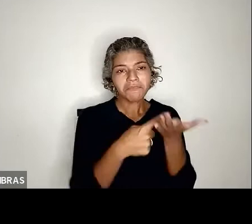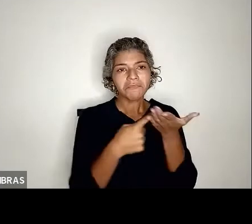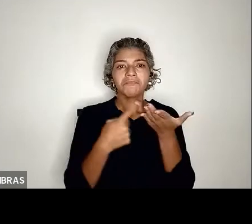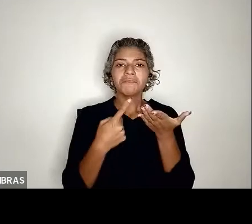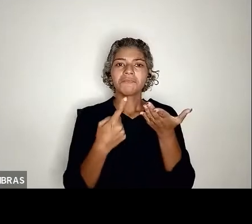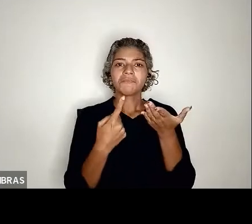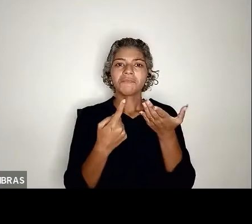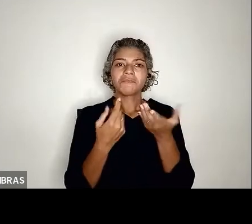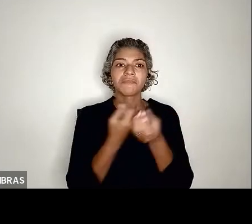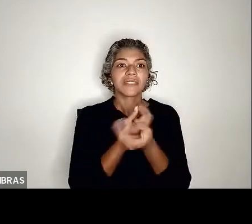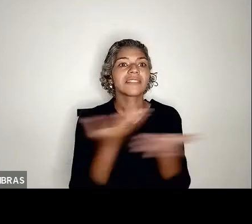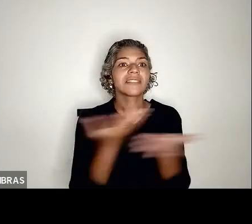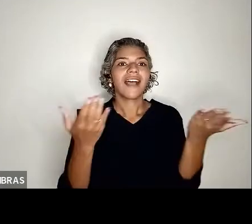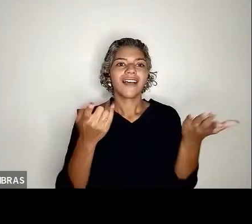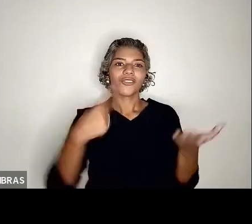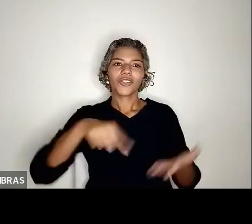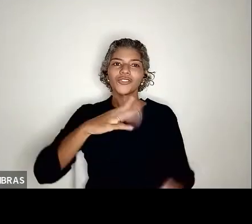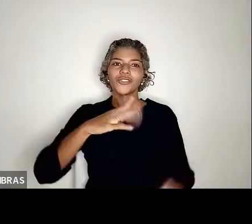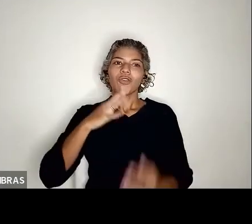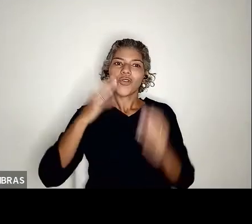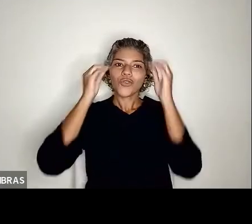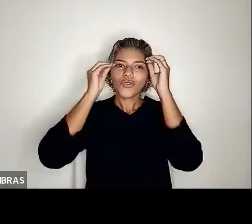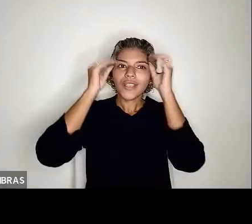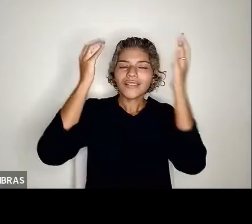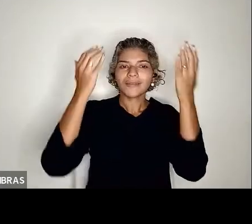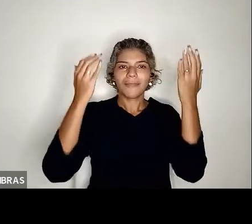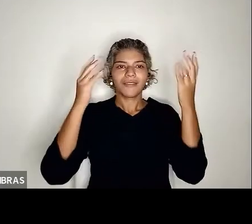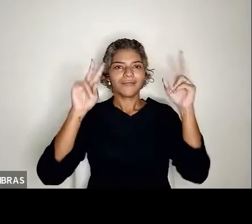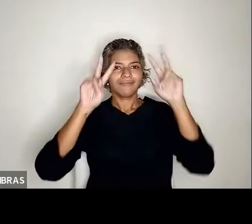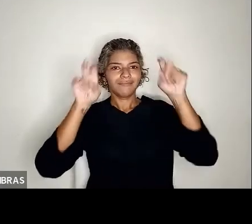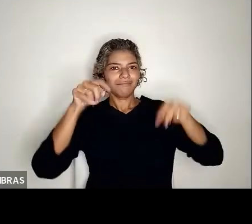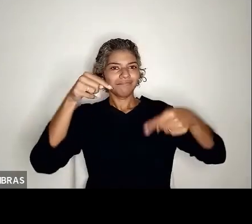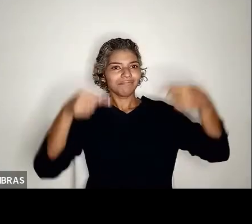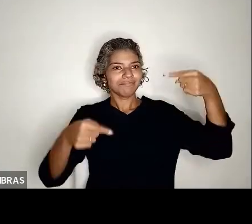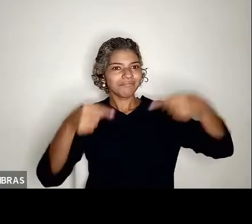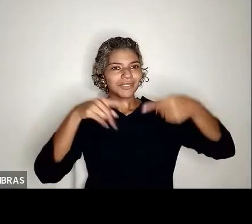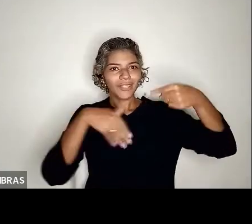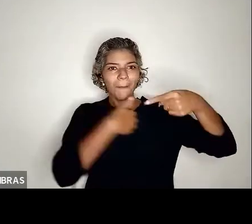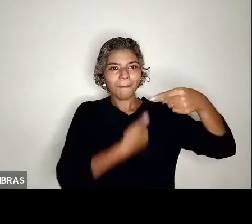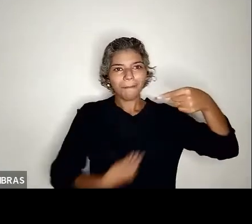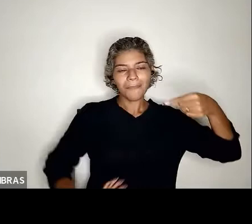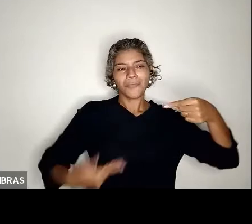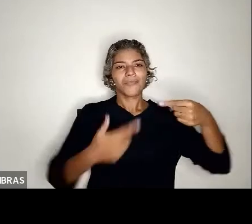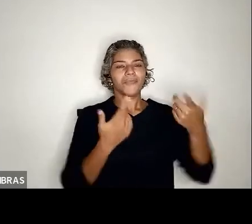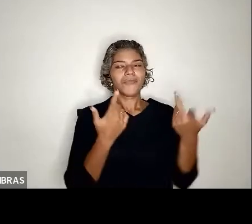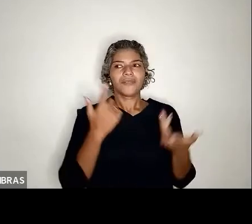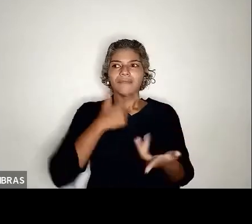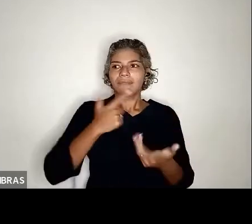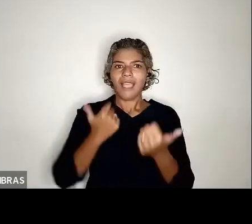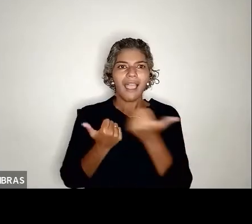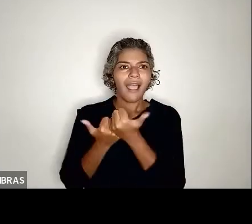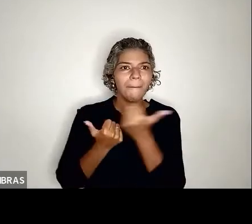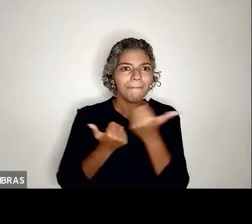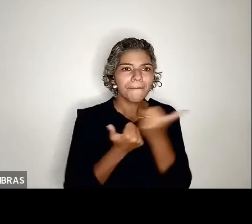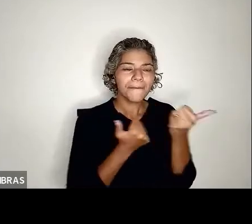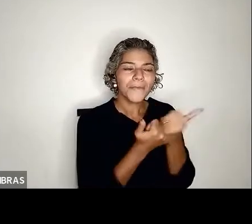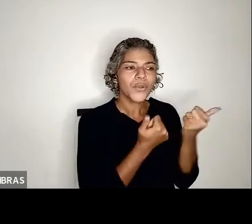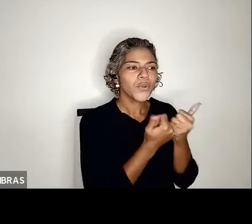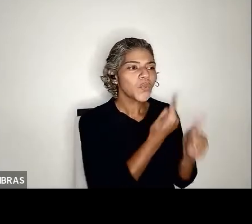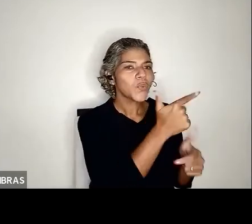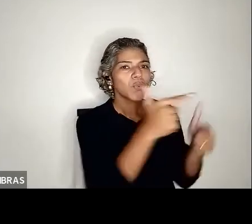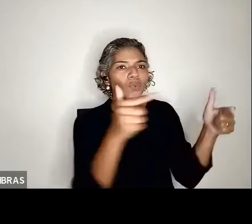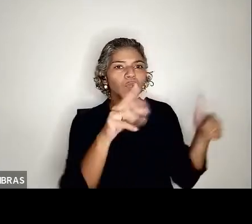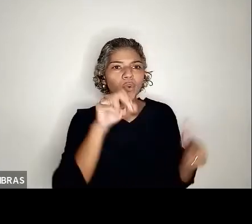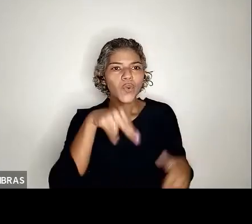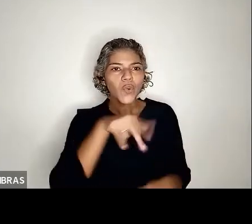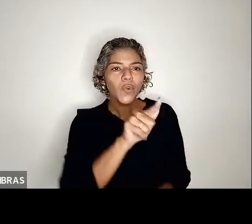à disposição para pensar em políticas públicas, para apoiar outras organizações que já estão na luta há muito tempo em prol